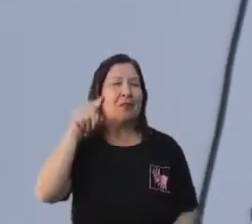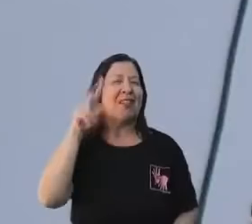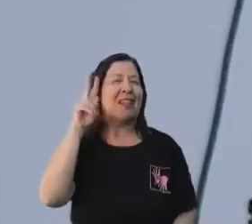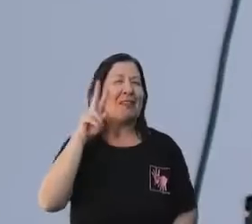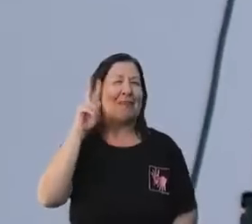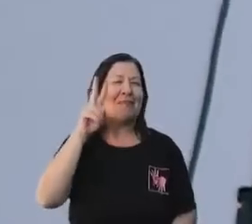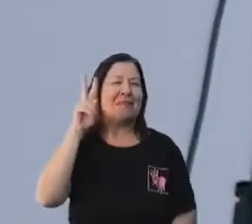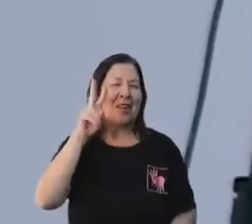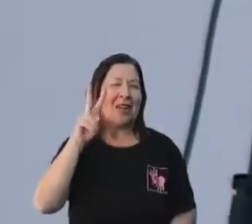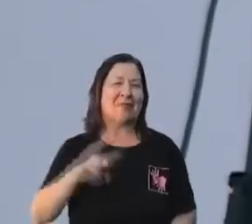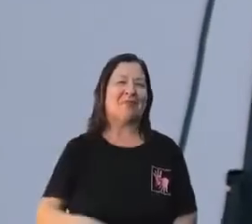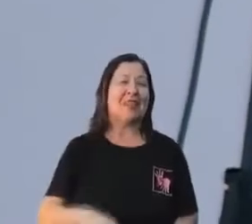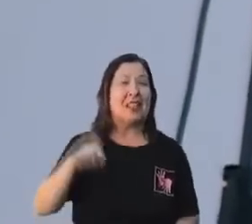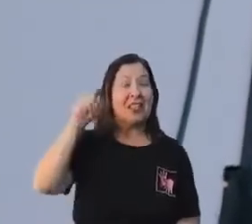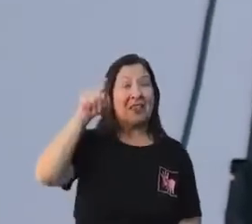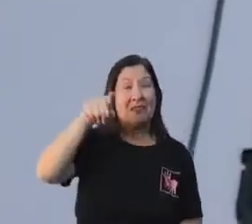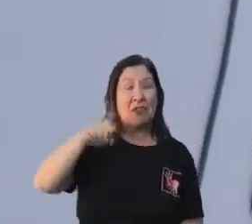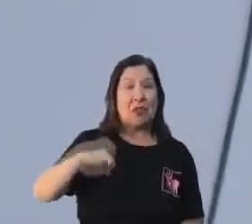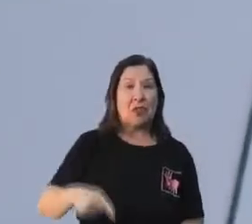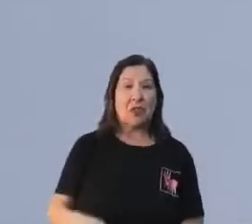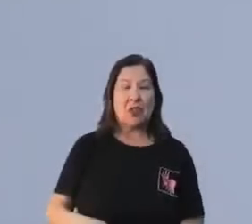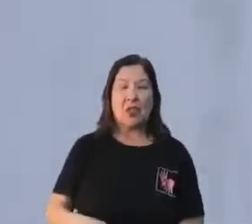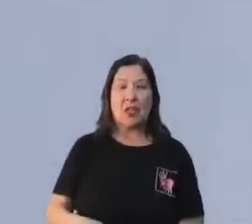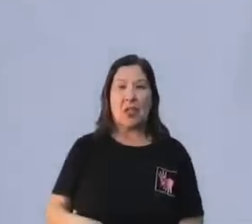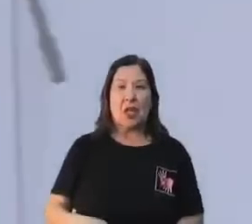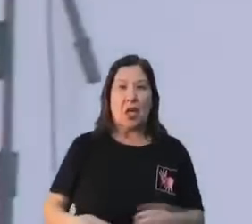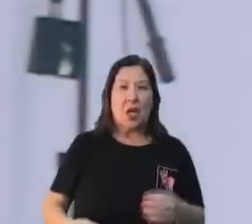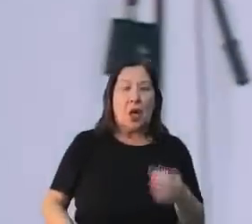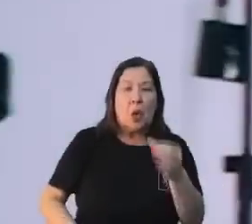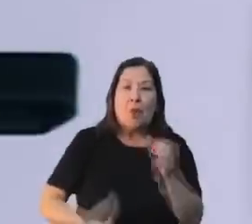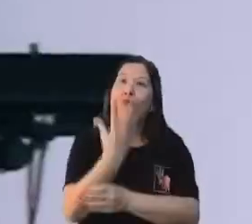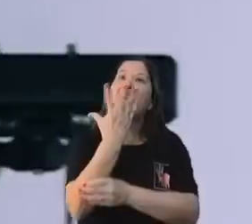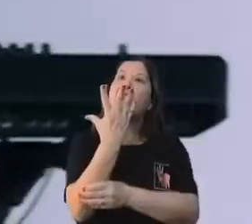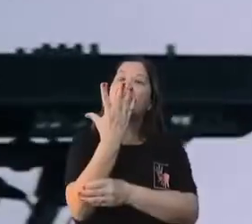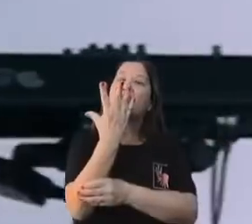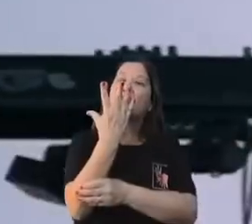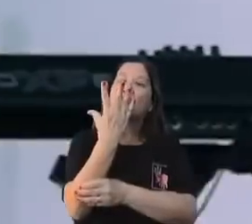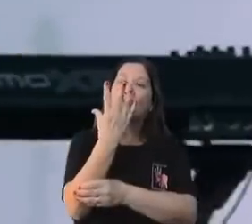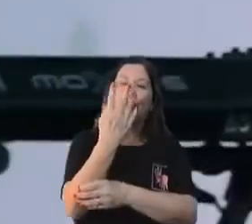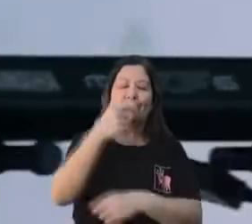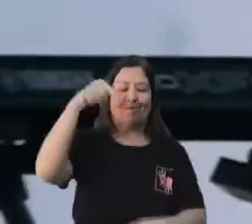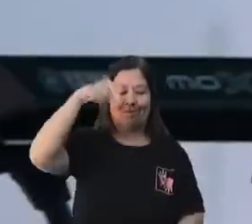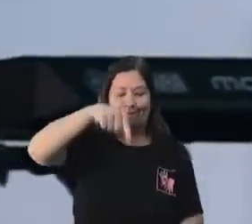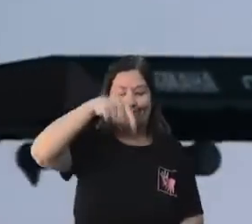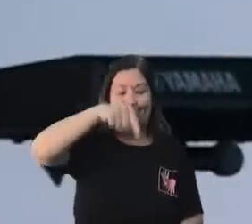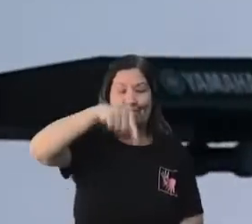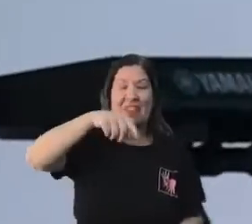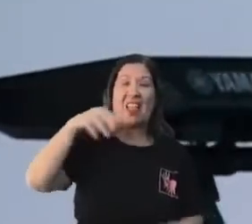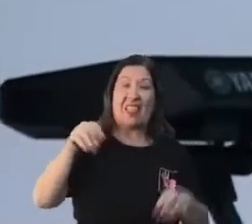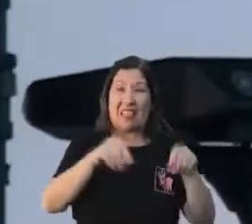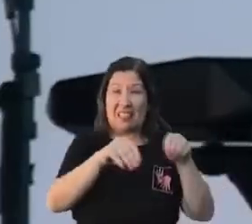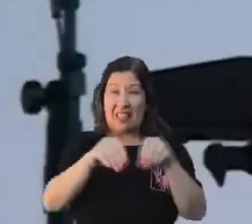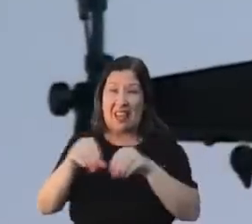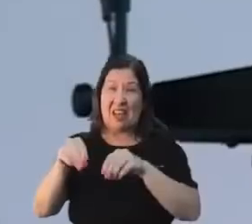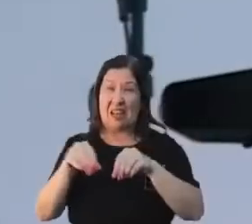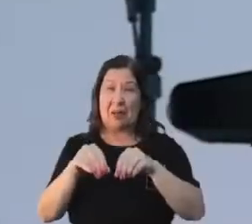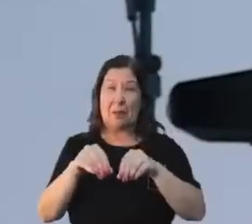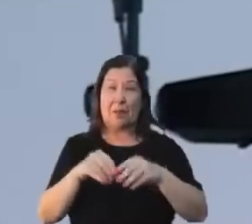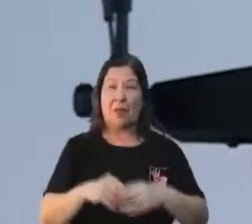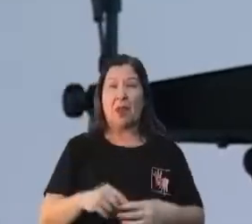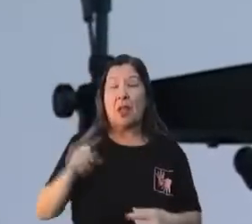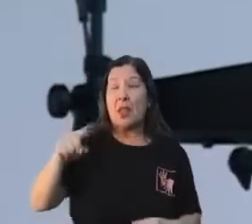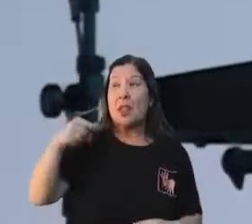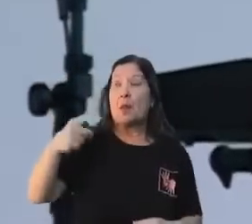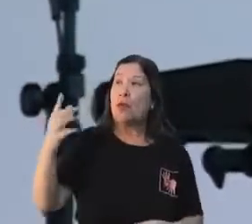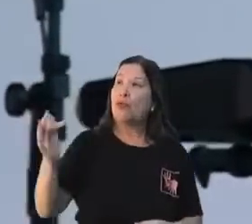Você veio do pó. Segundo, para onde você vai? Você vai voltar para o pó. Do